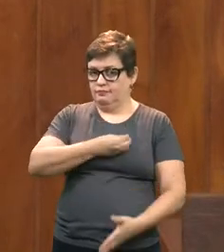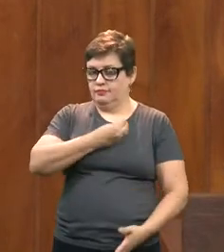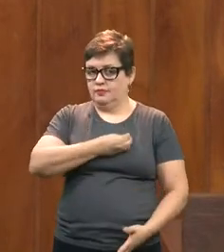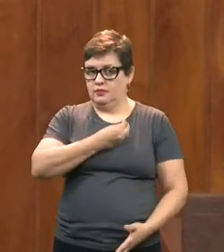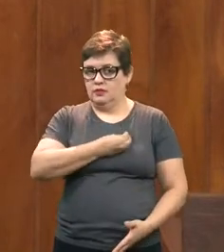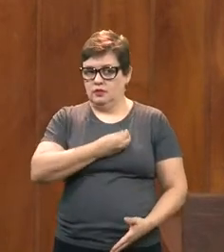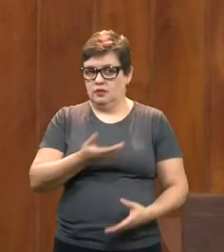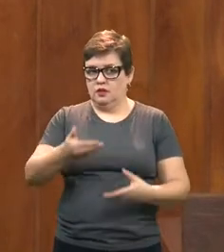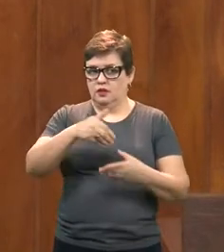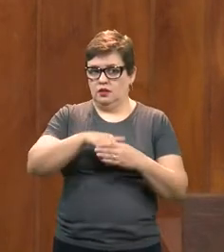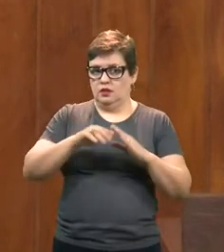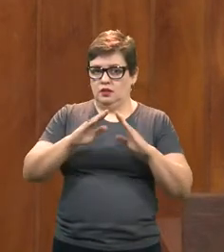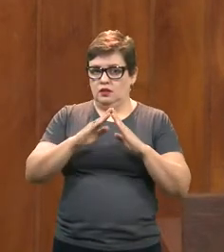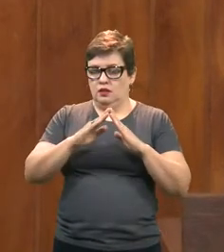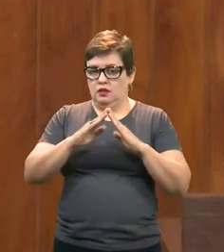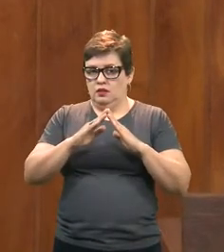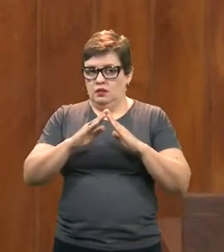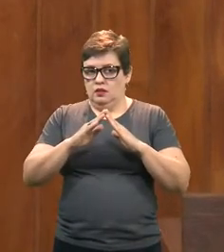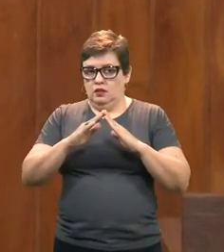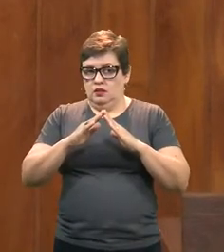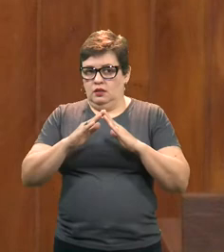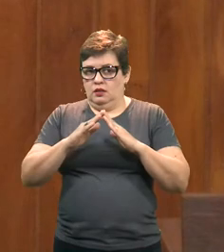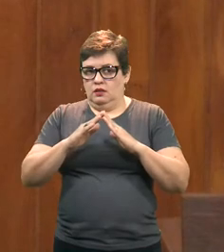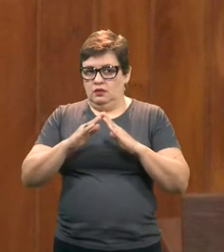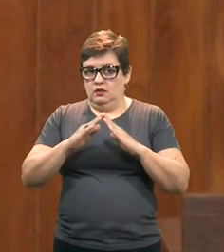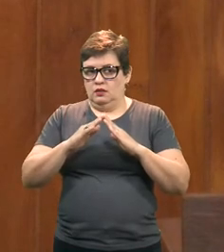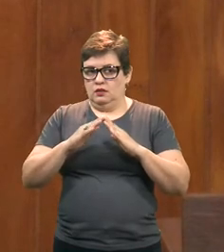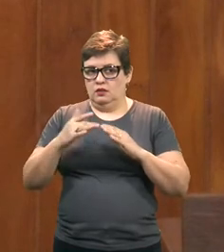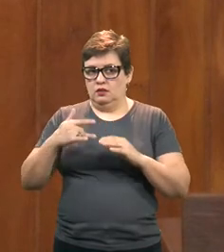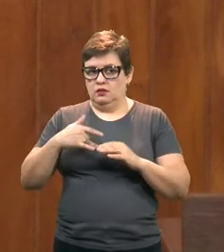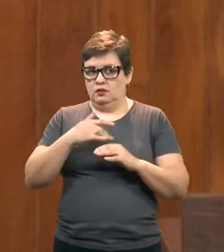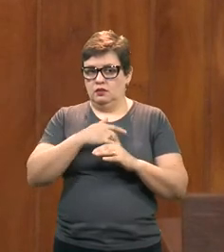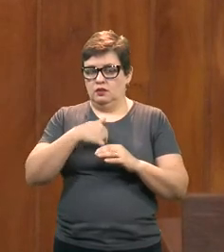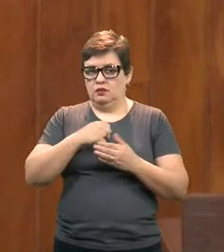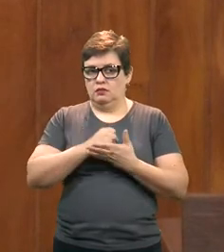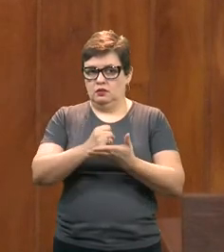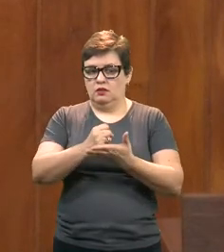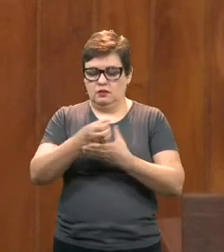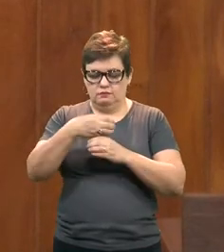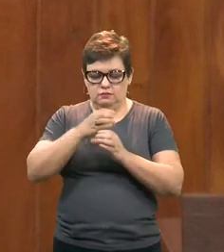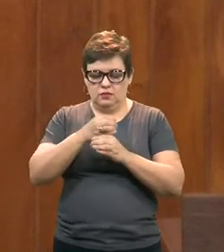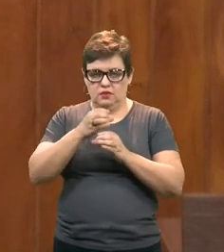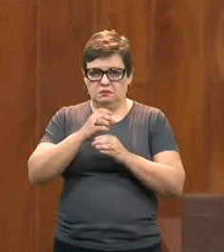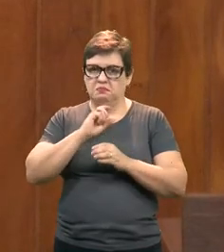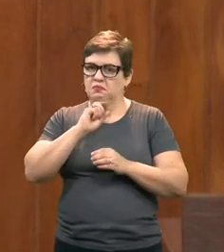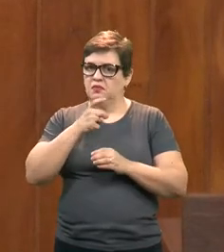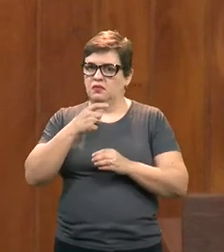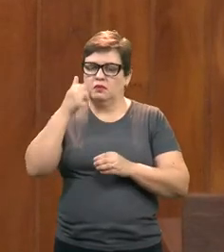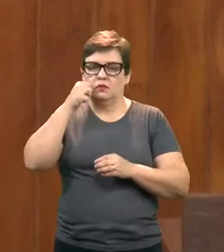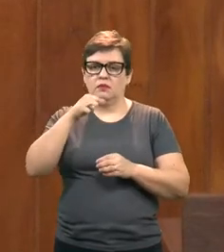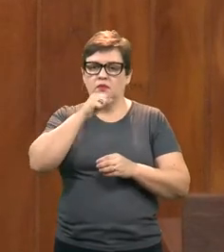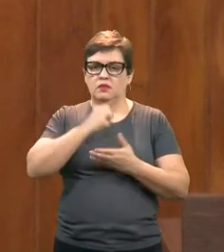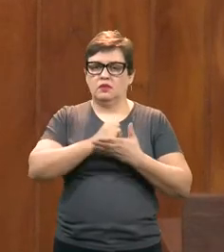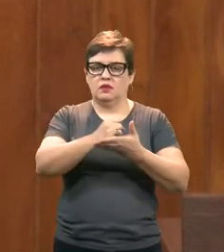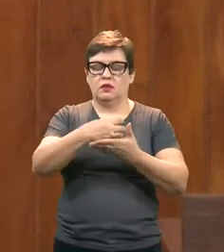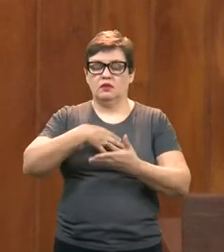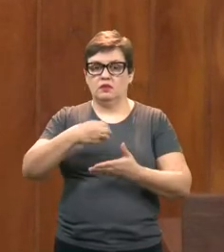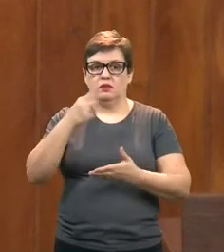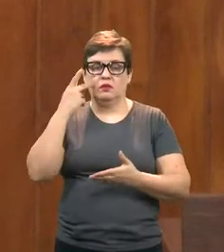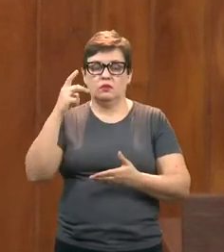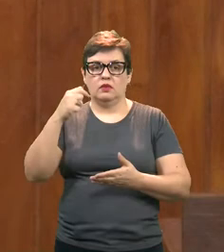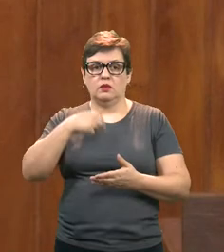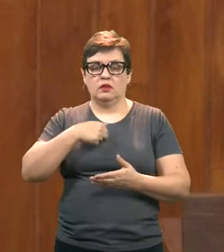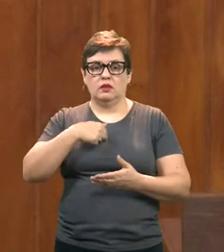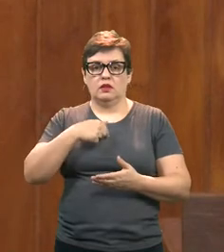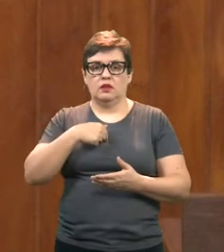No consultório, eu levo ciência. Nenhuma mãe leva um filho para saber, para que eu prescreva o